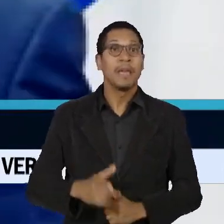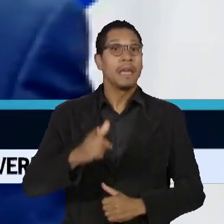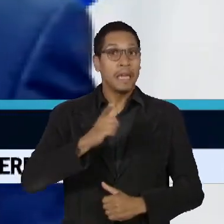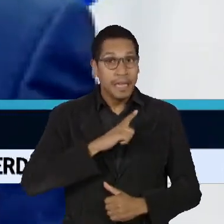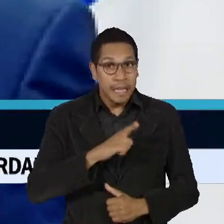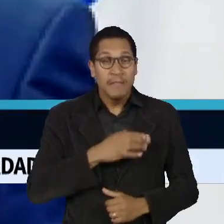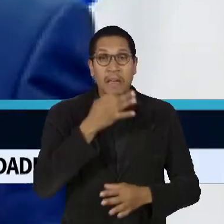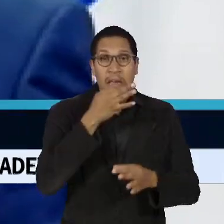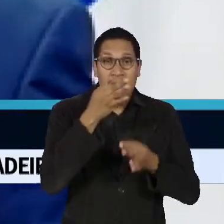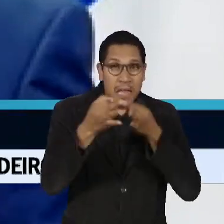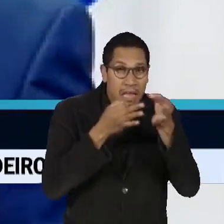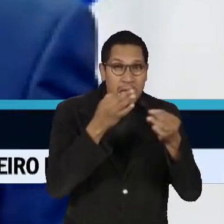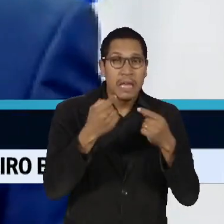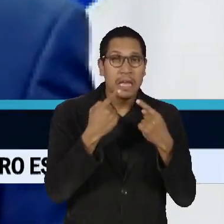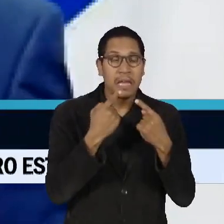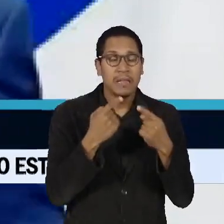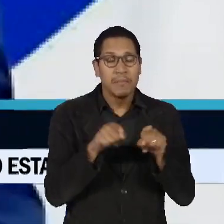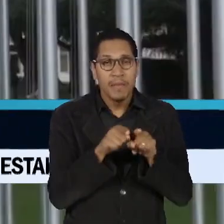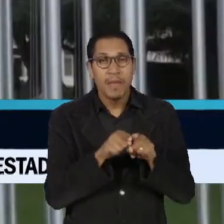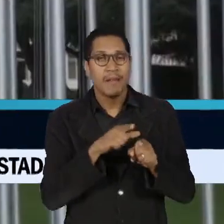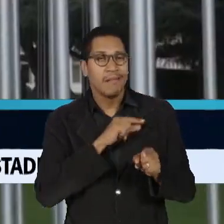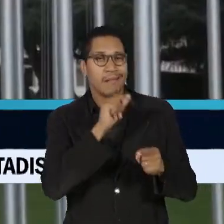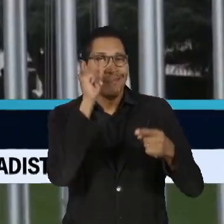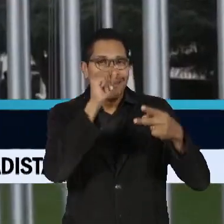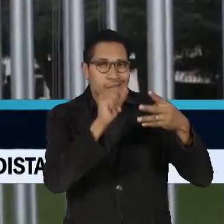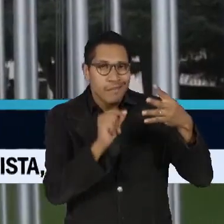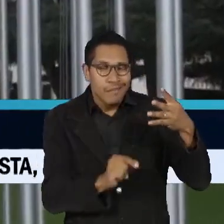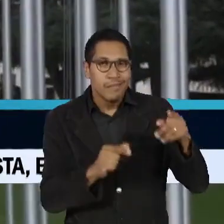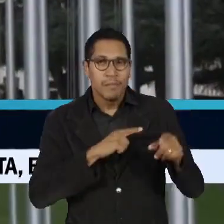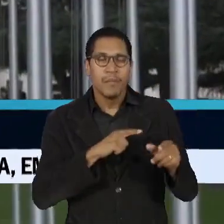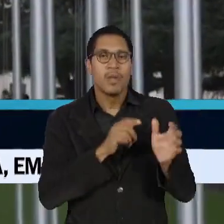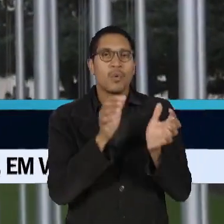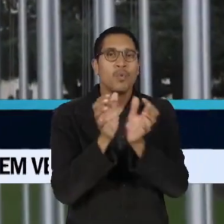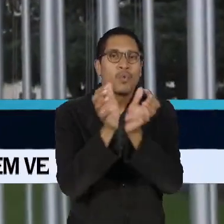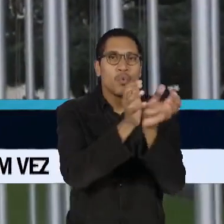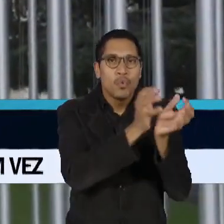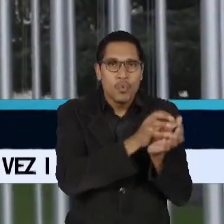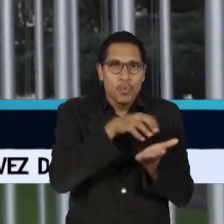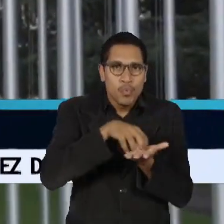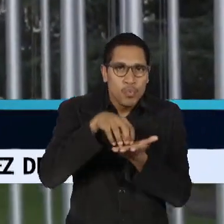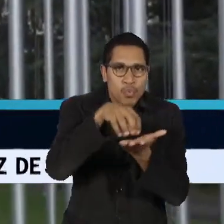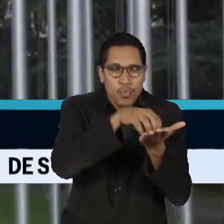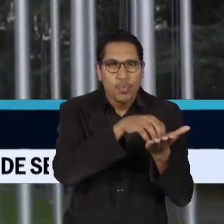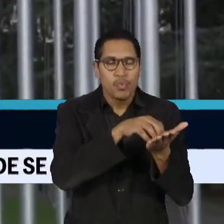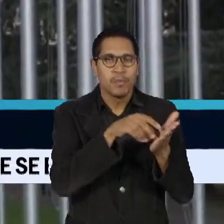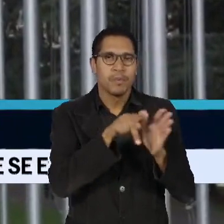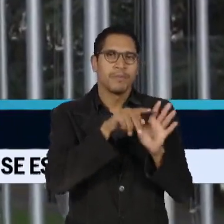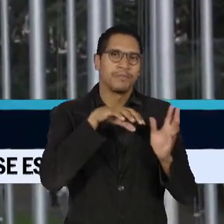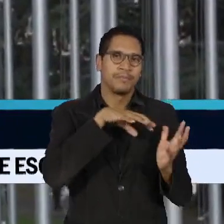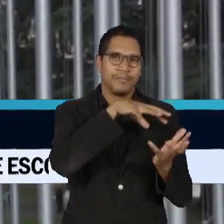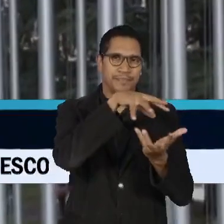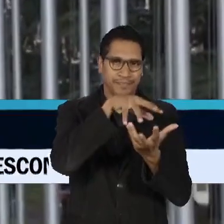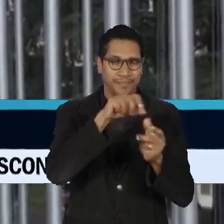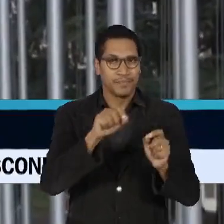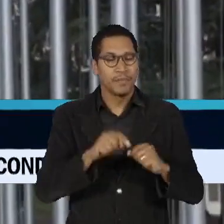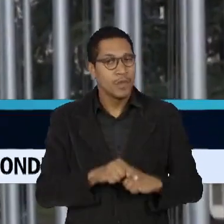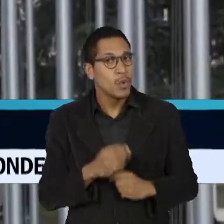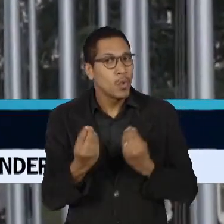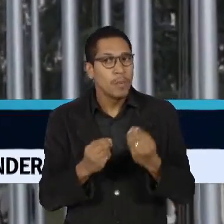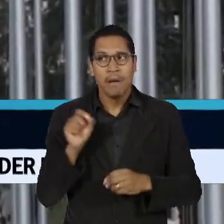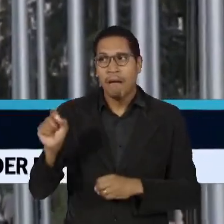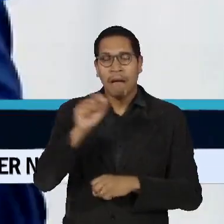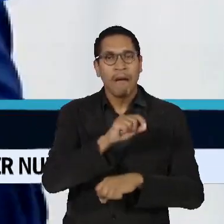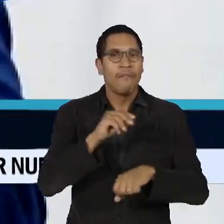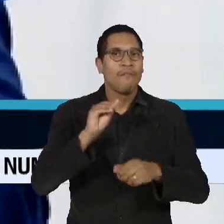ausência dos países em desenvolvimento no comando de organismos internacionais e a falta de representatividade desses órgãos